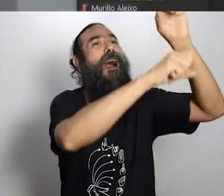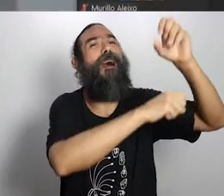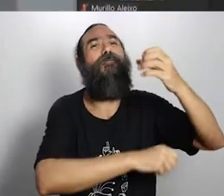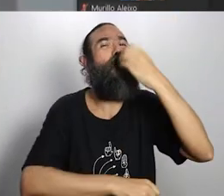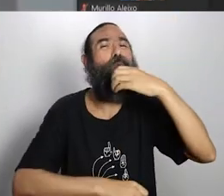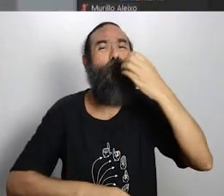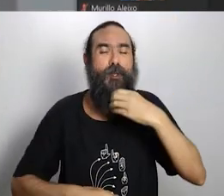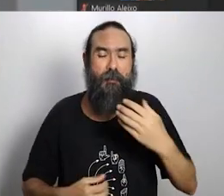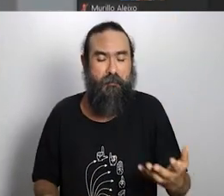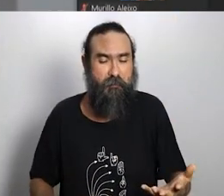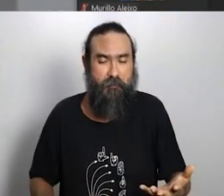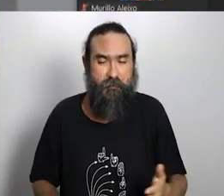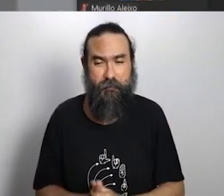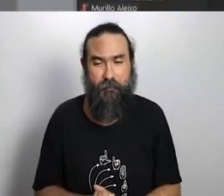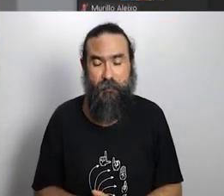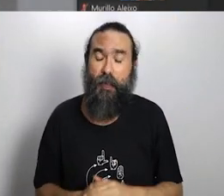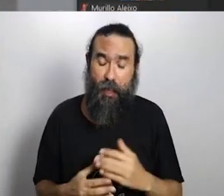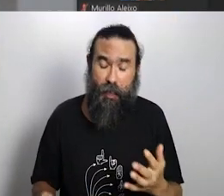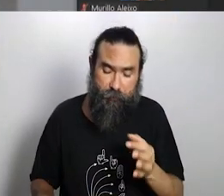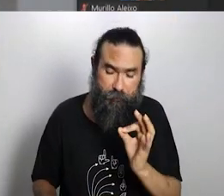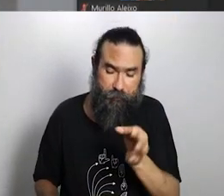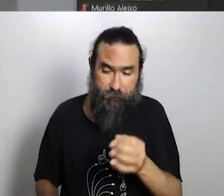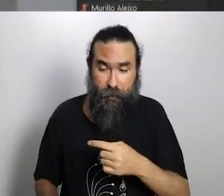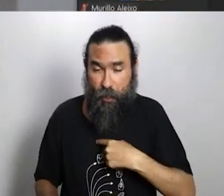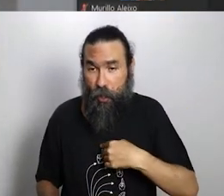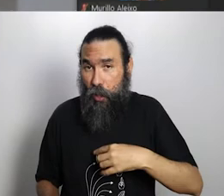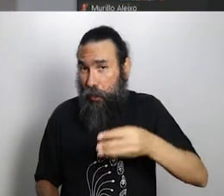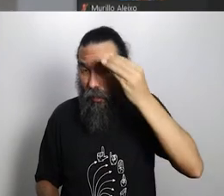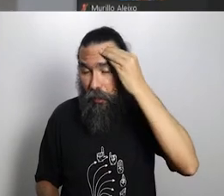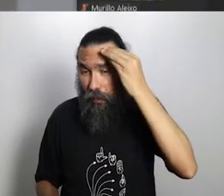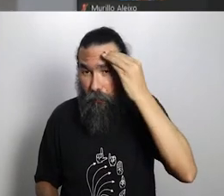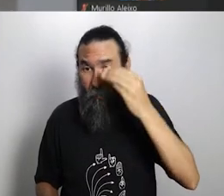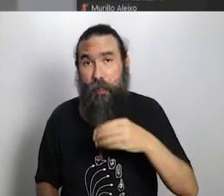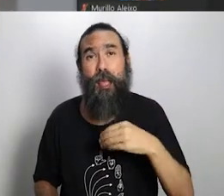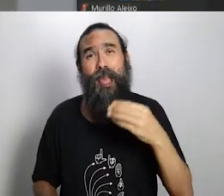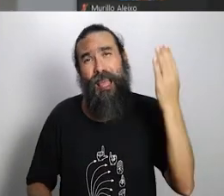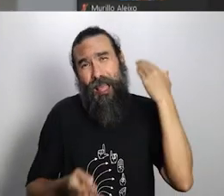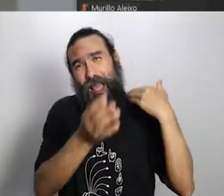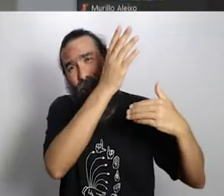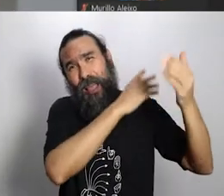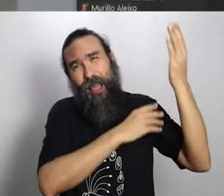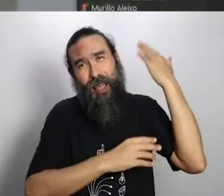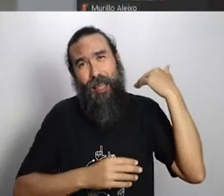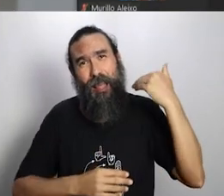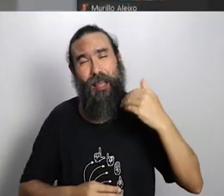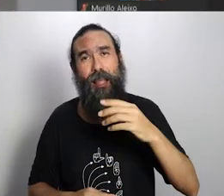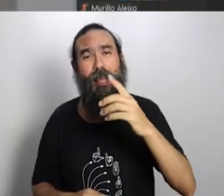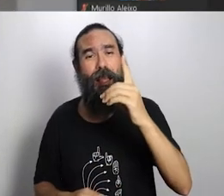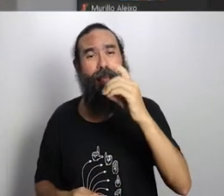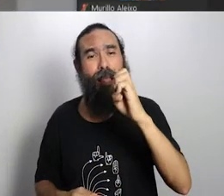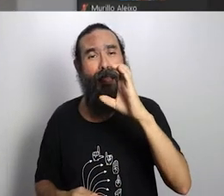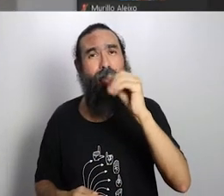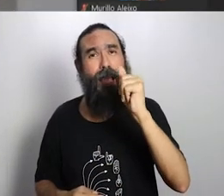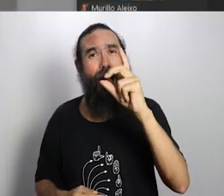foram perguntar para a Lia Tamaracá. Você gravando disco. Olha, você estava um pitel. Ou